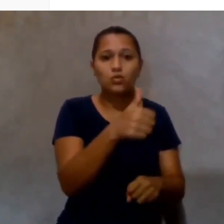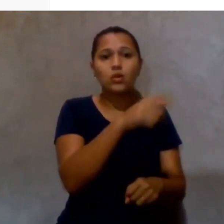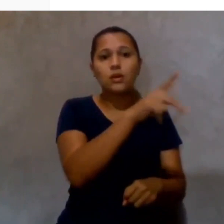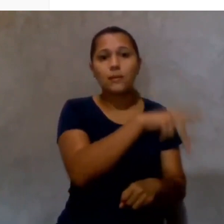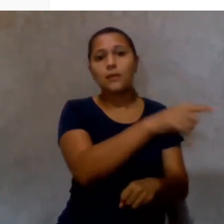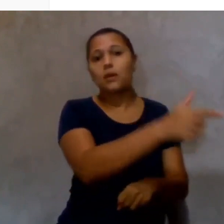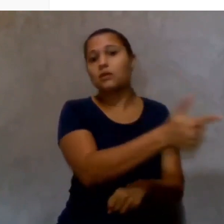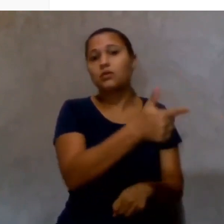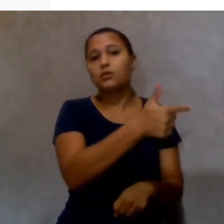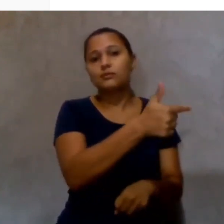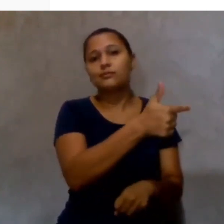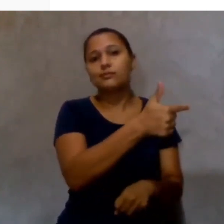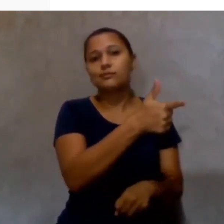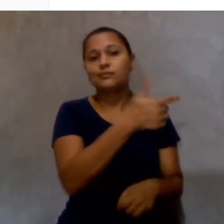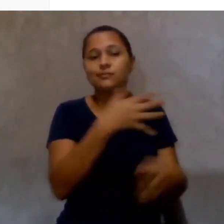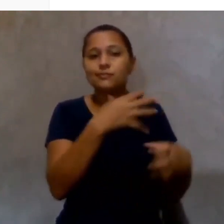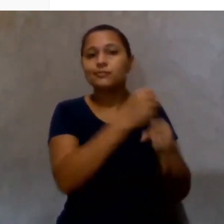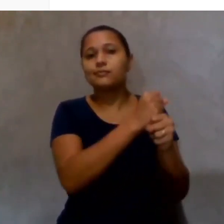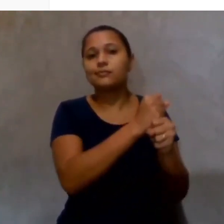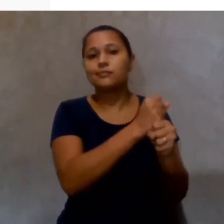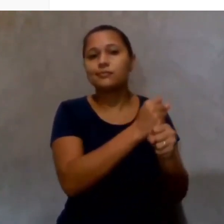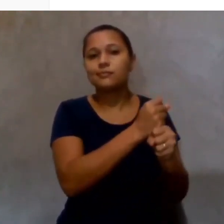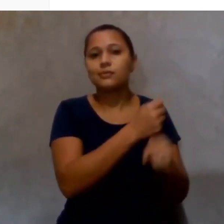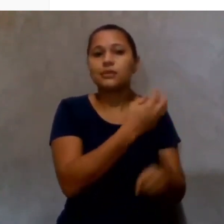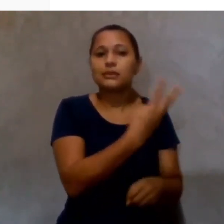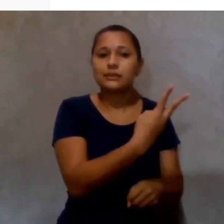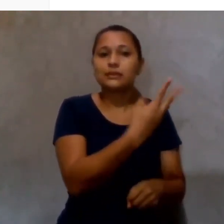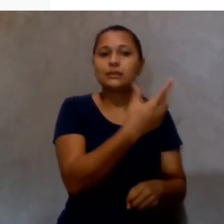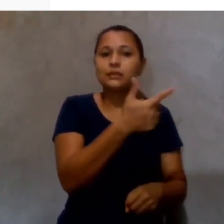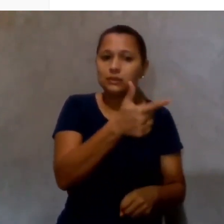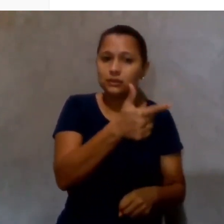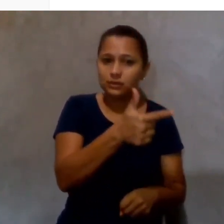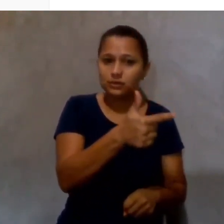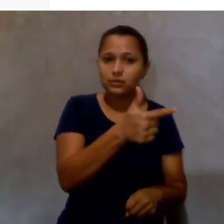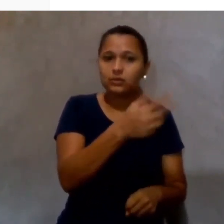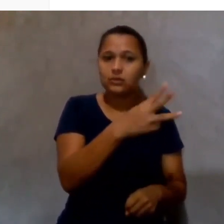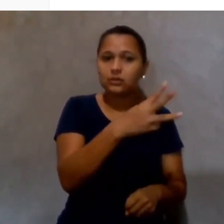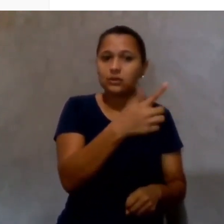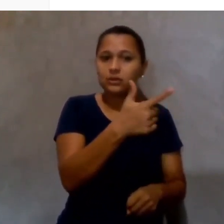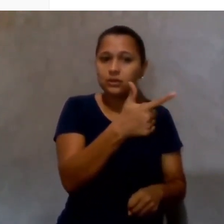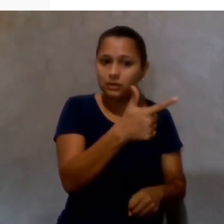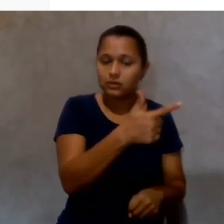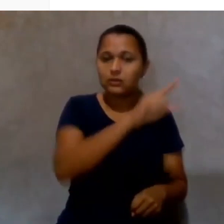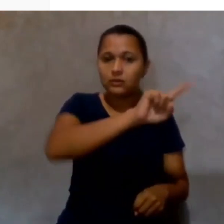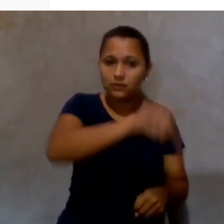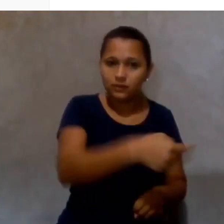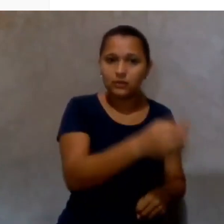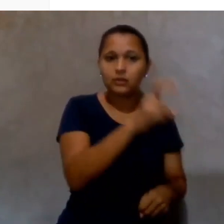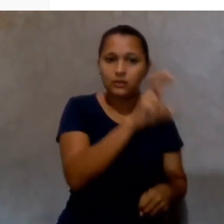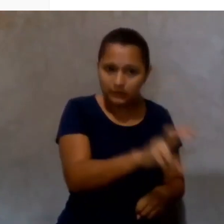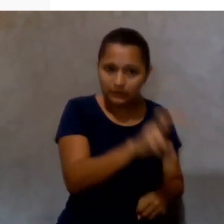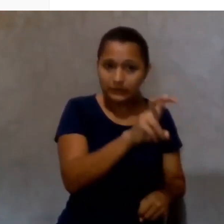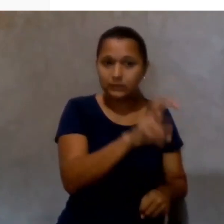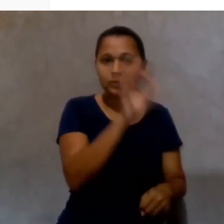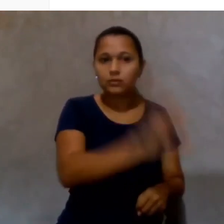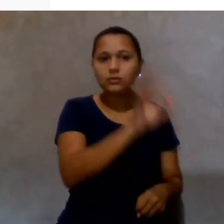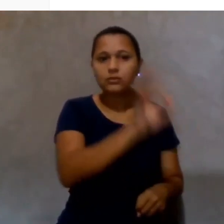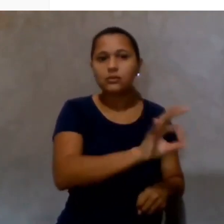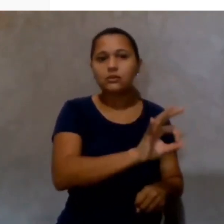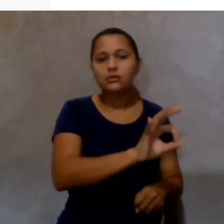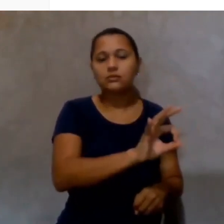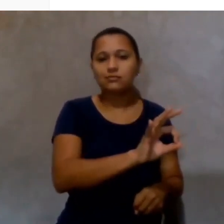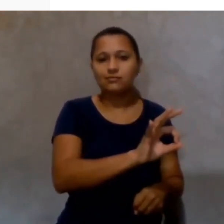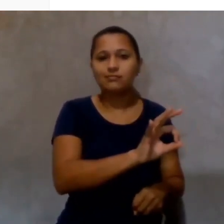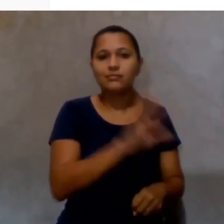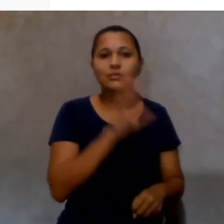P1 e P2, que vai me fornecer 32,5% ou então 0,325.